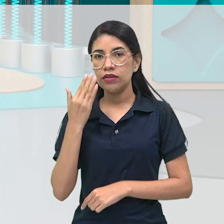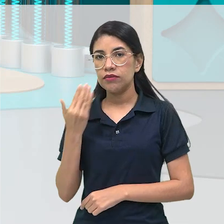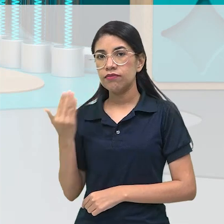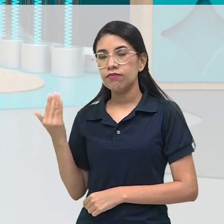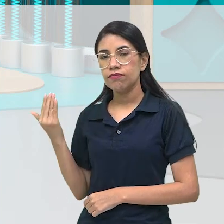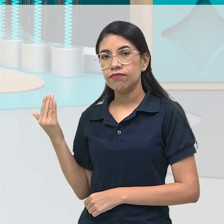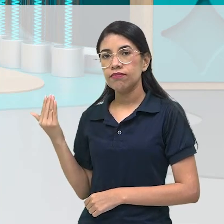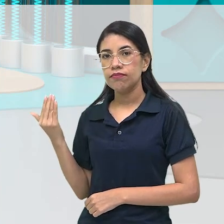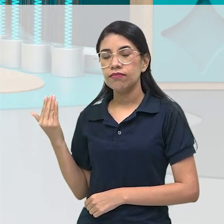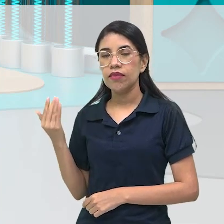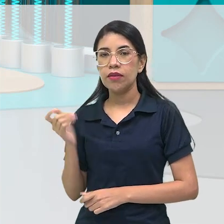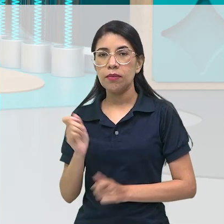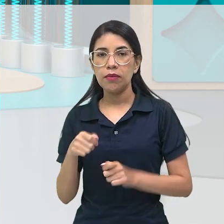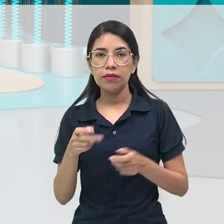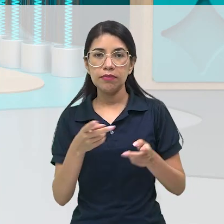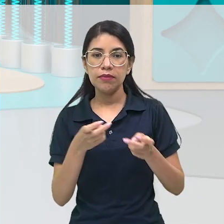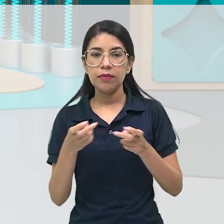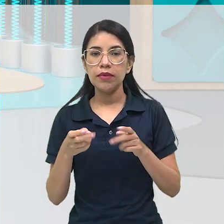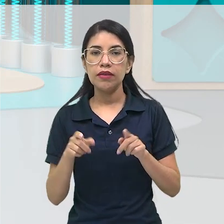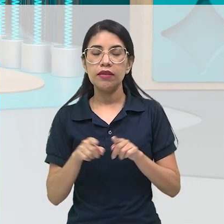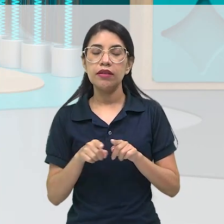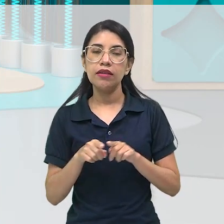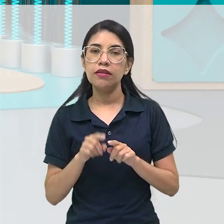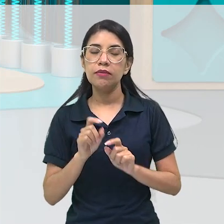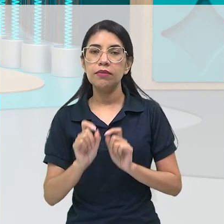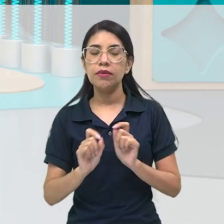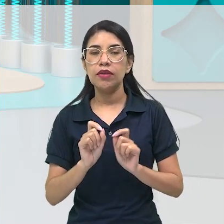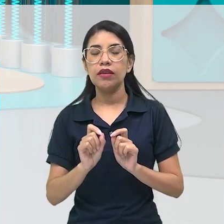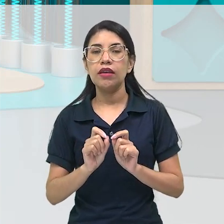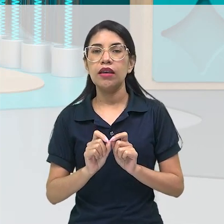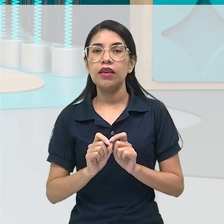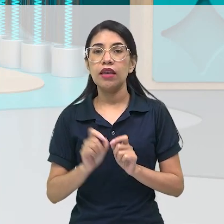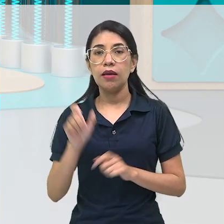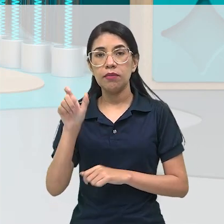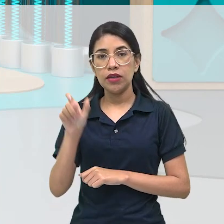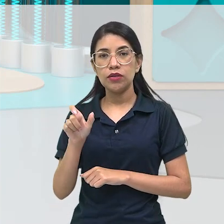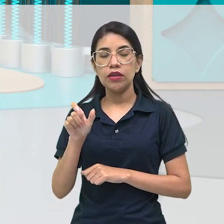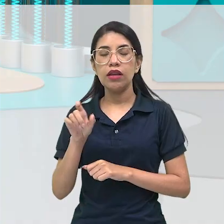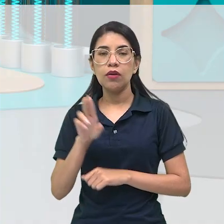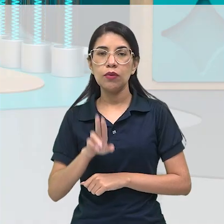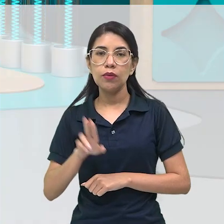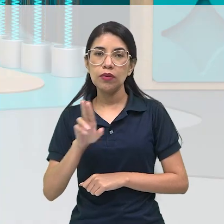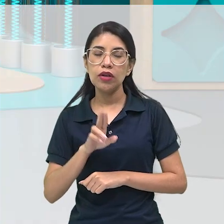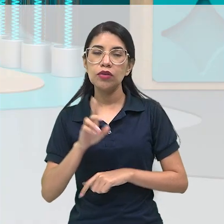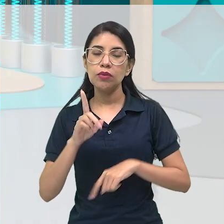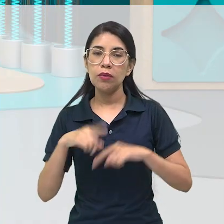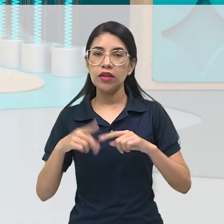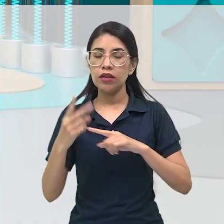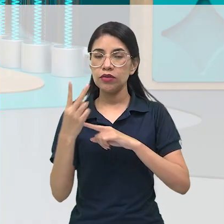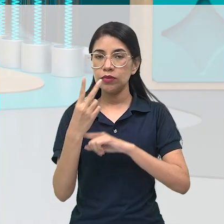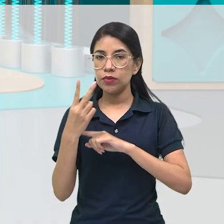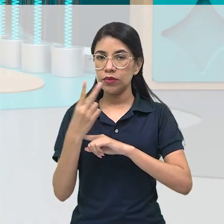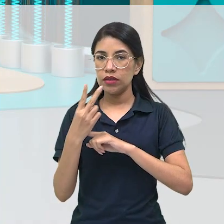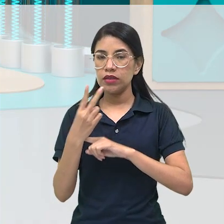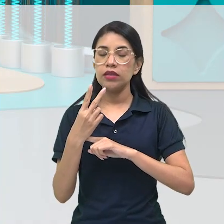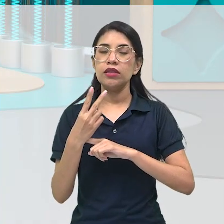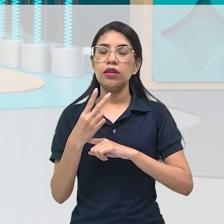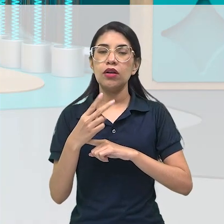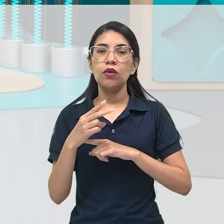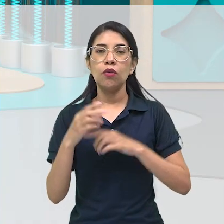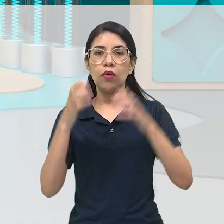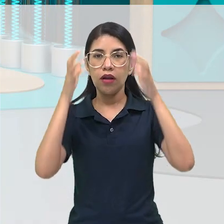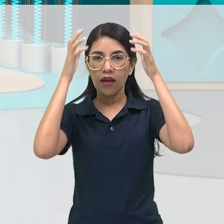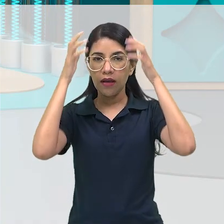ó. Vocês podem ver, né, que o receptor ele está utilizando ali um equipamento de proteção com